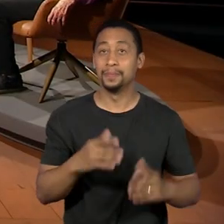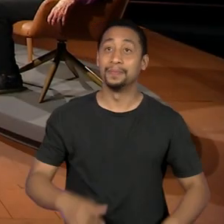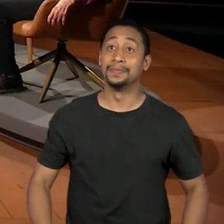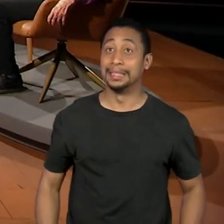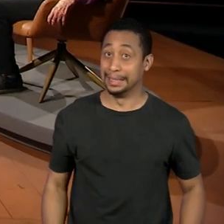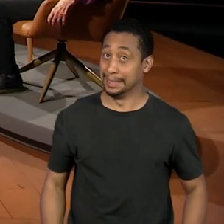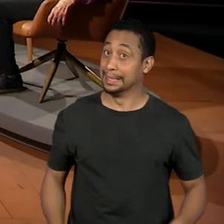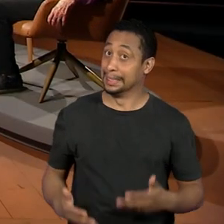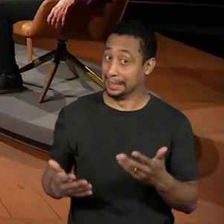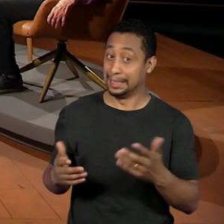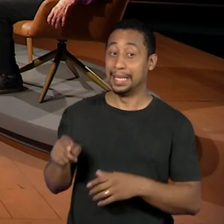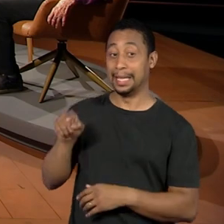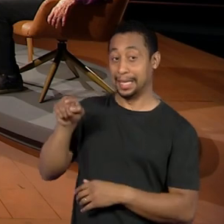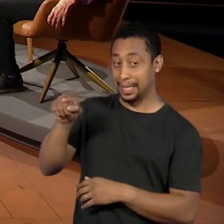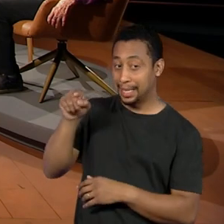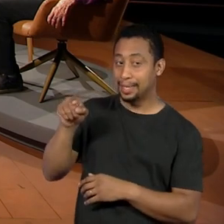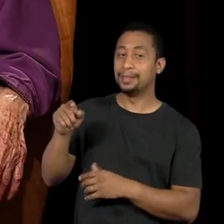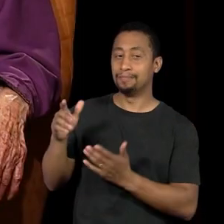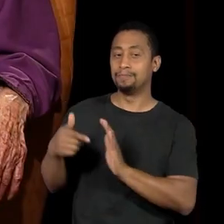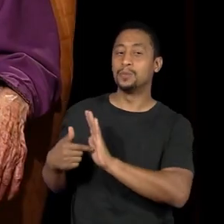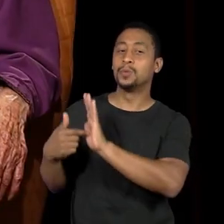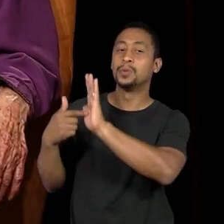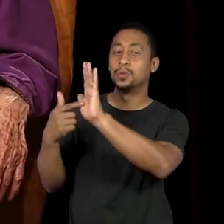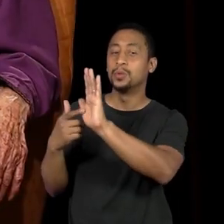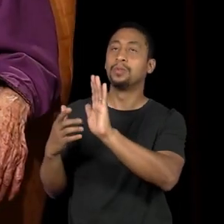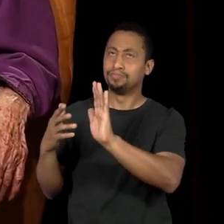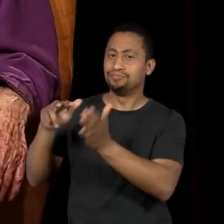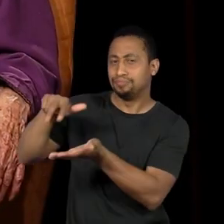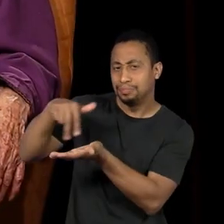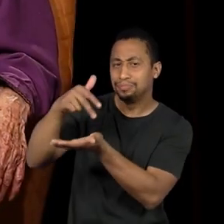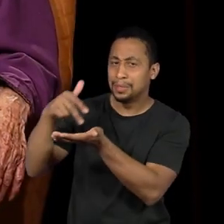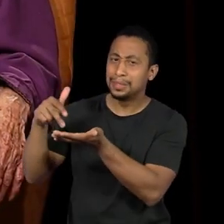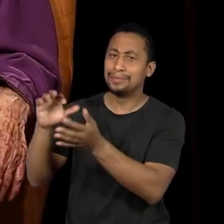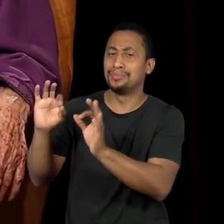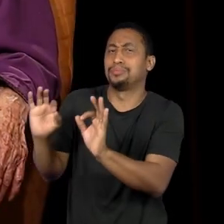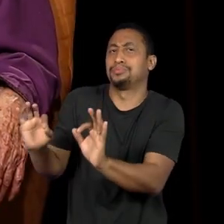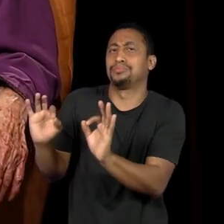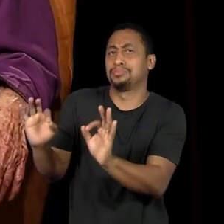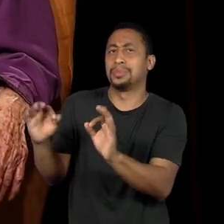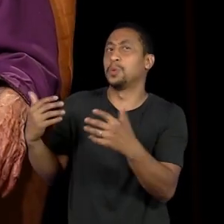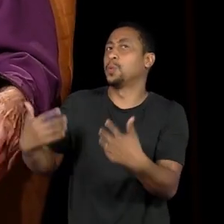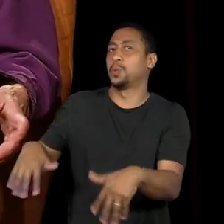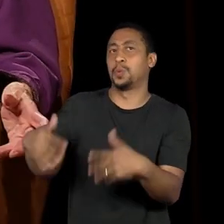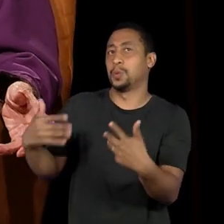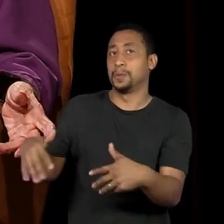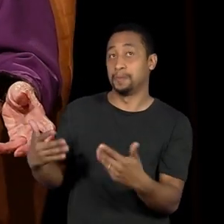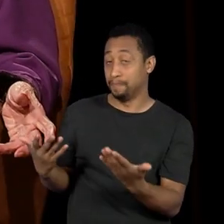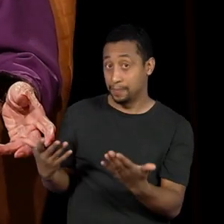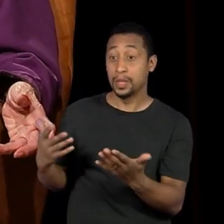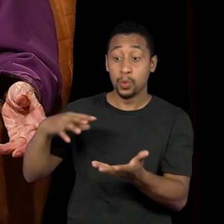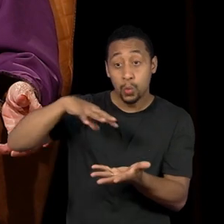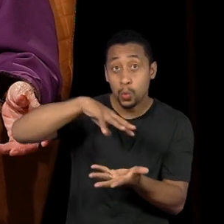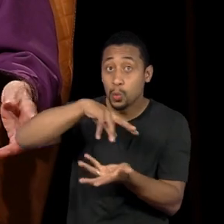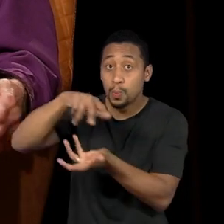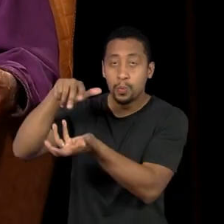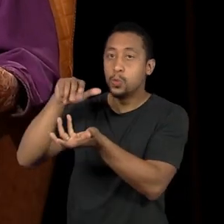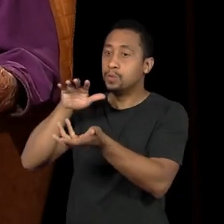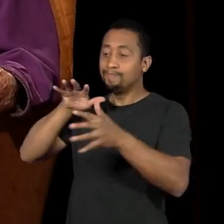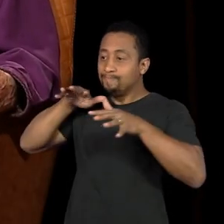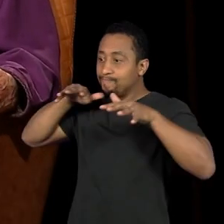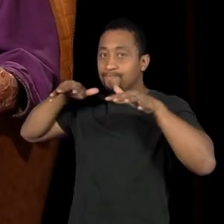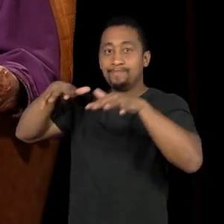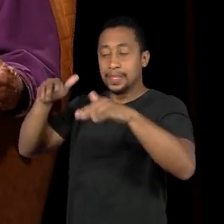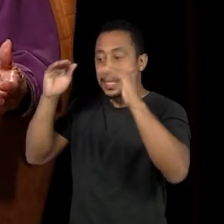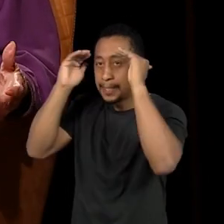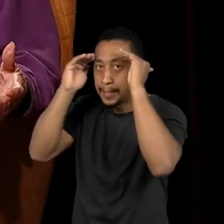capítulo à parte. Primeiro, eu quero dizer que ela era uma deusa da dança, respeitada no mundo inteiro.